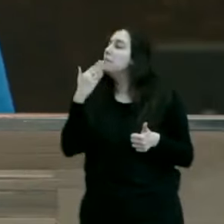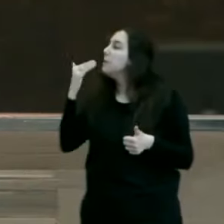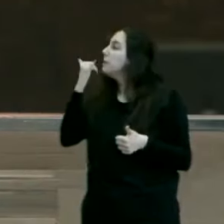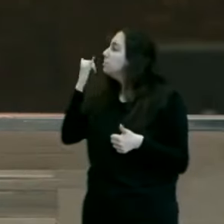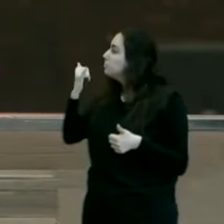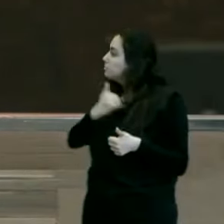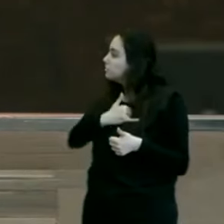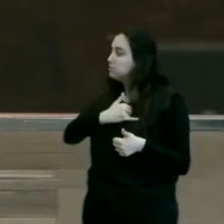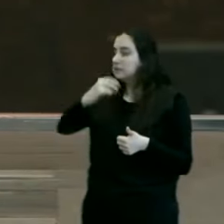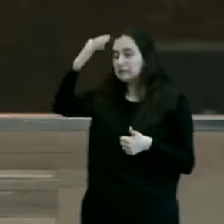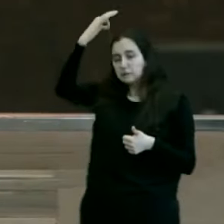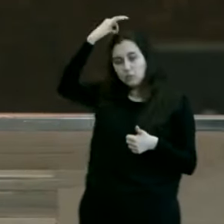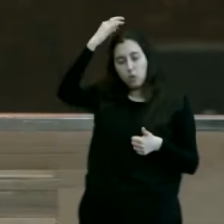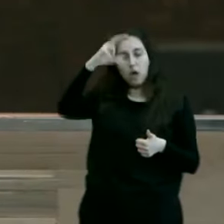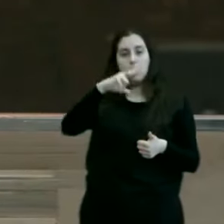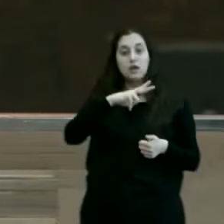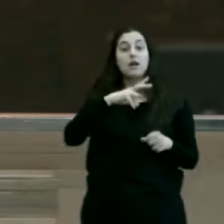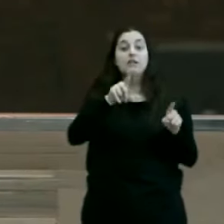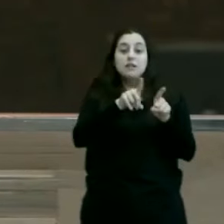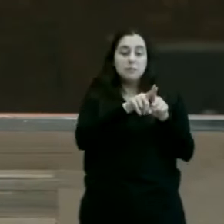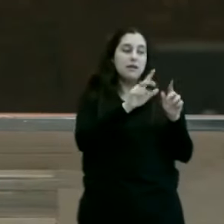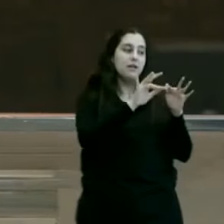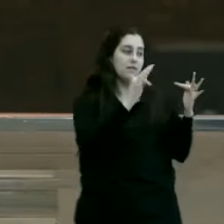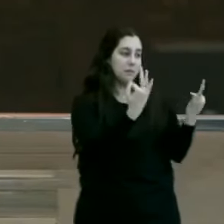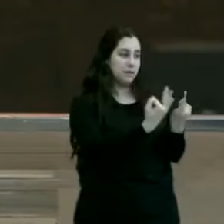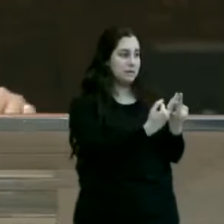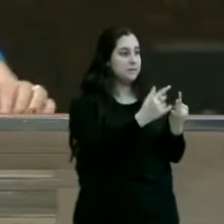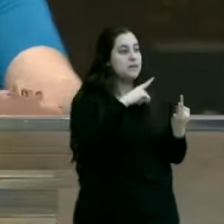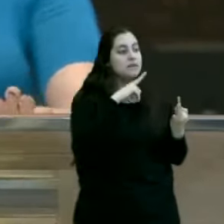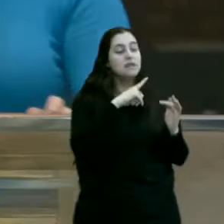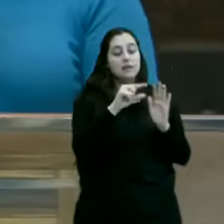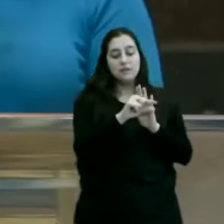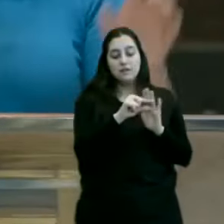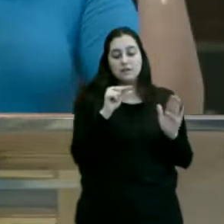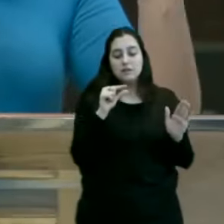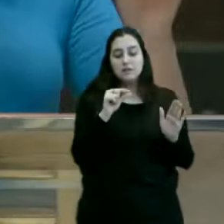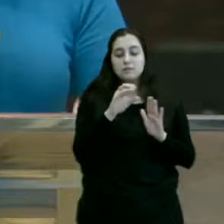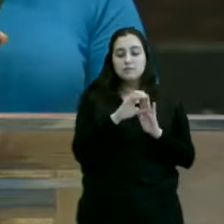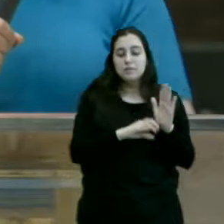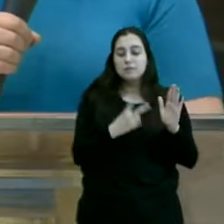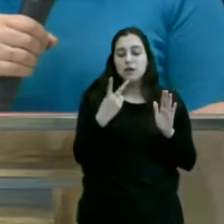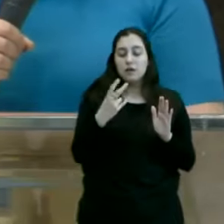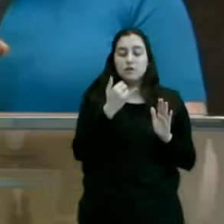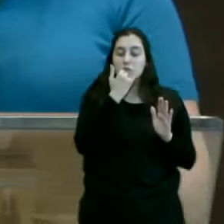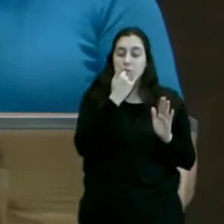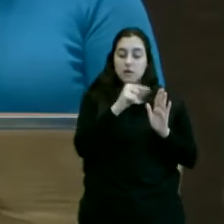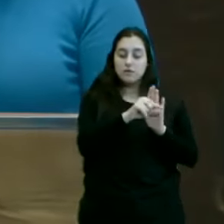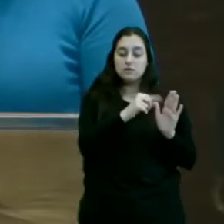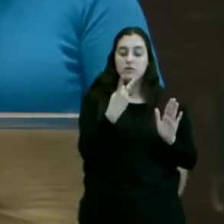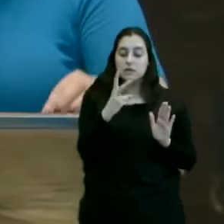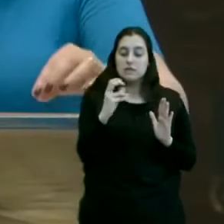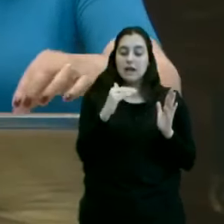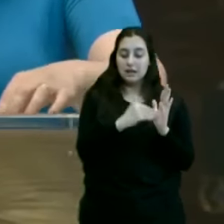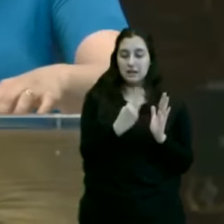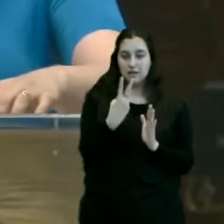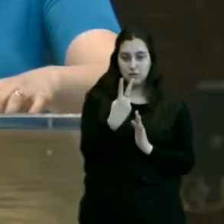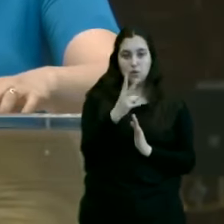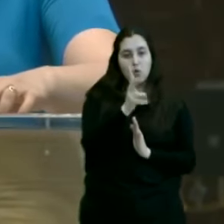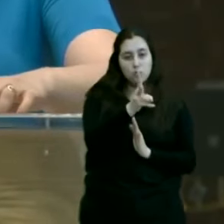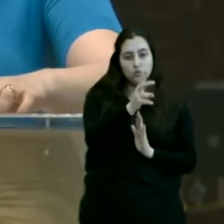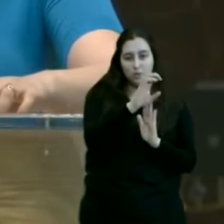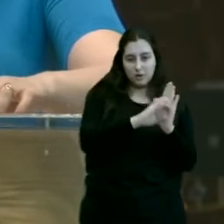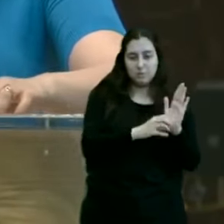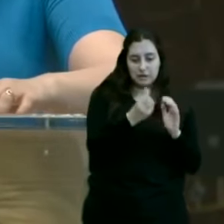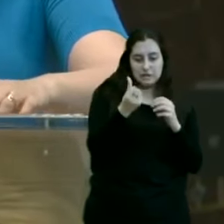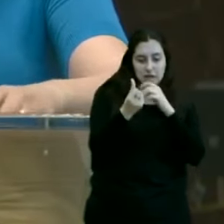familiar. Quando você lê os versículos 25 até o 32 do mesmo capítulo, nós